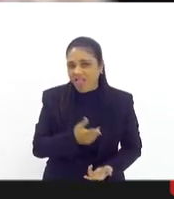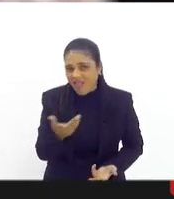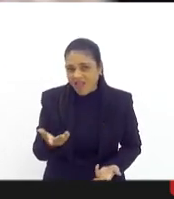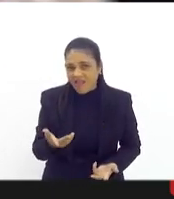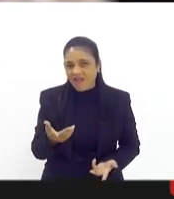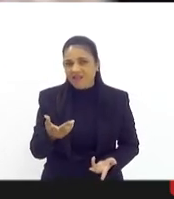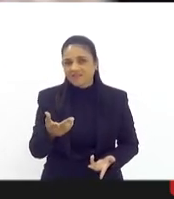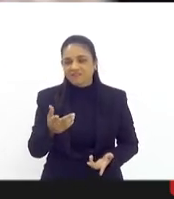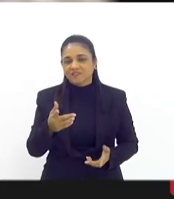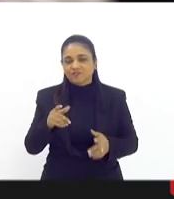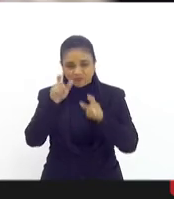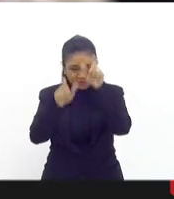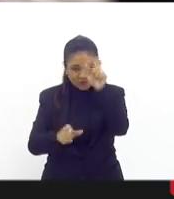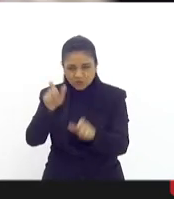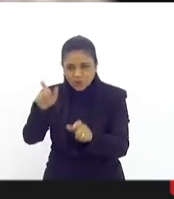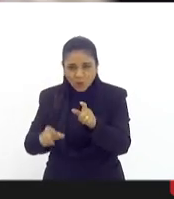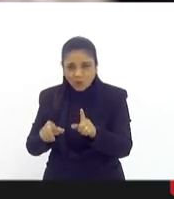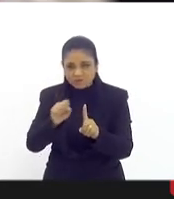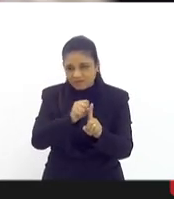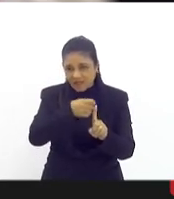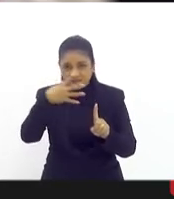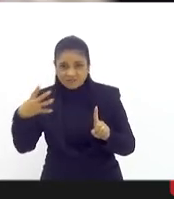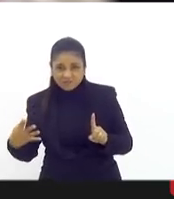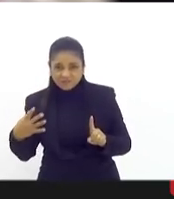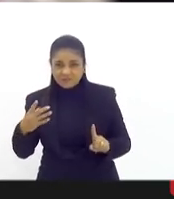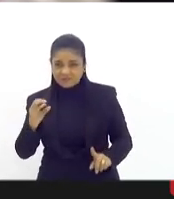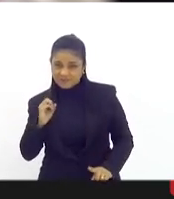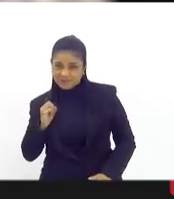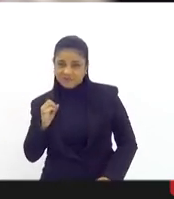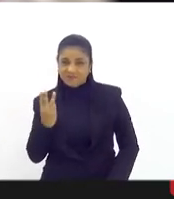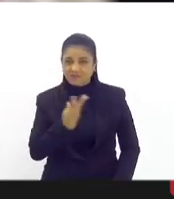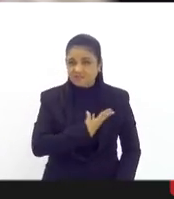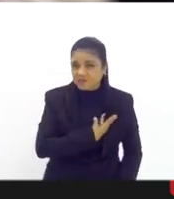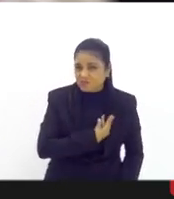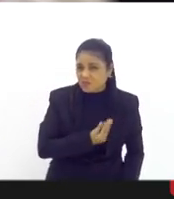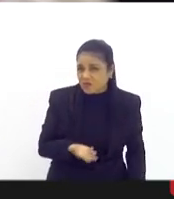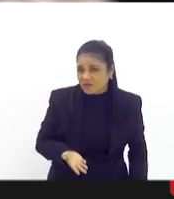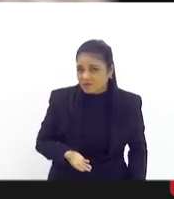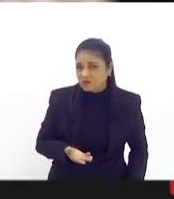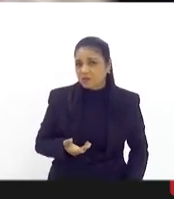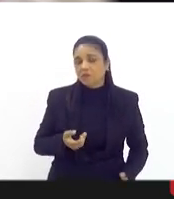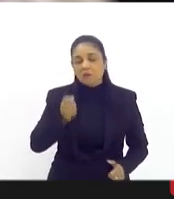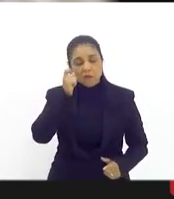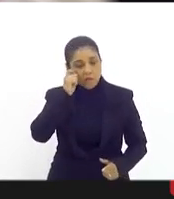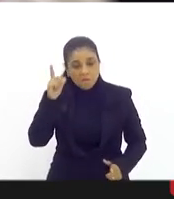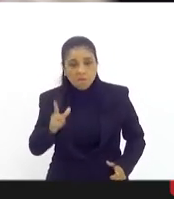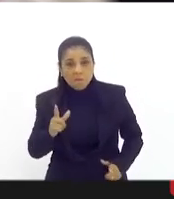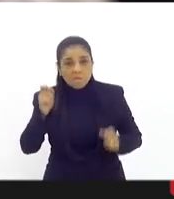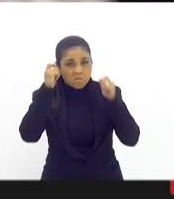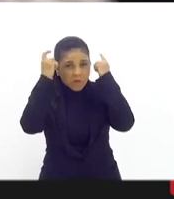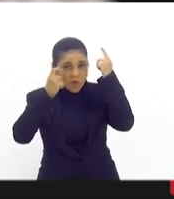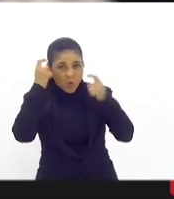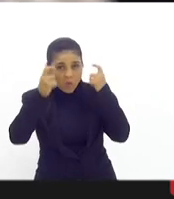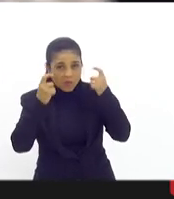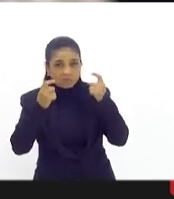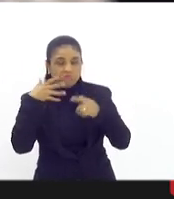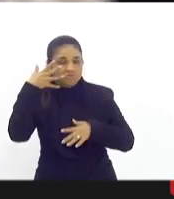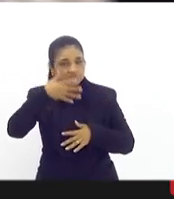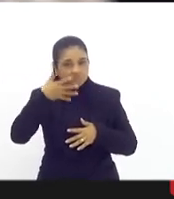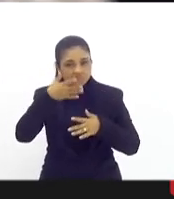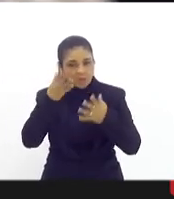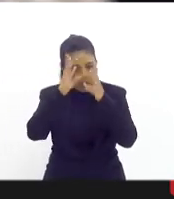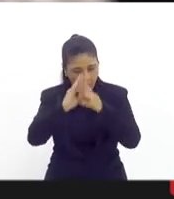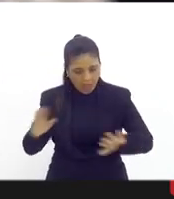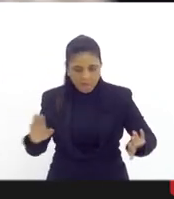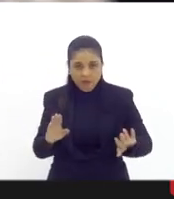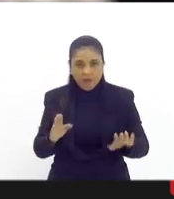pessoas transexuais do país. Então é uma situação realmente alarmante. Acabar com o discurso de ódio é fundamental. E no